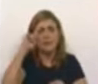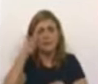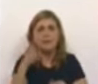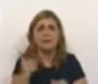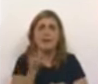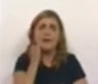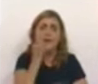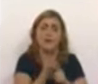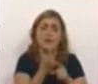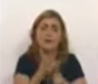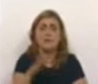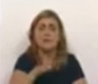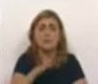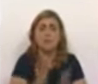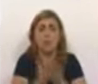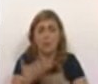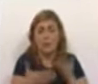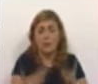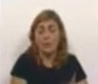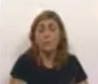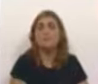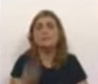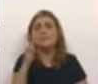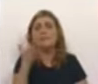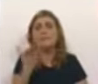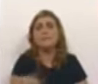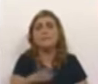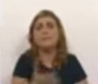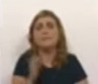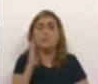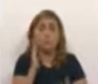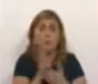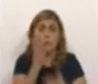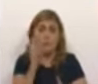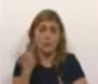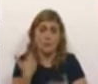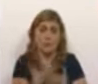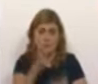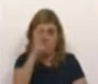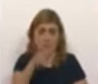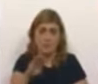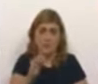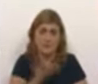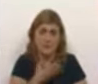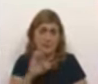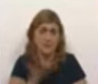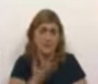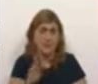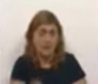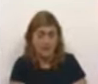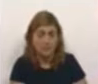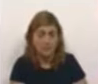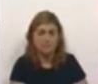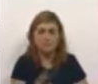que marcam ainda a situação nacional e que vivemos em particular nos últimos 4 anos de governo PSD-CDS.